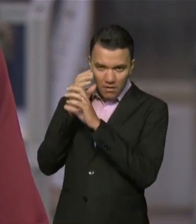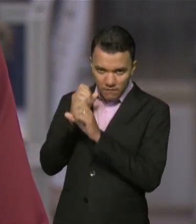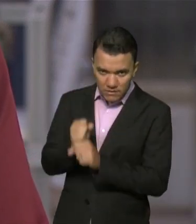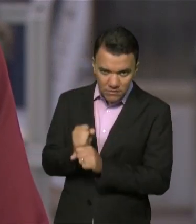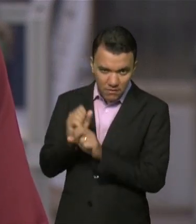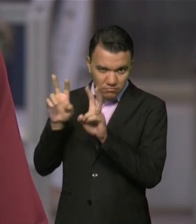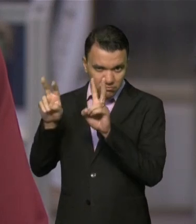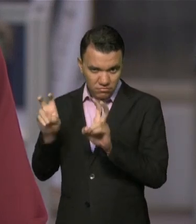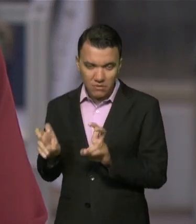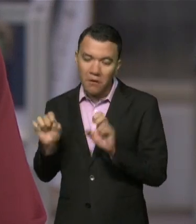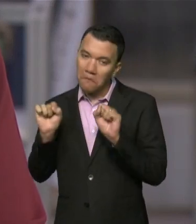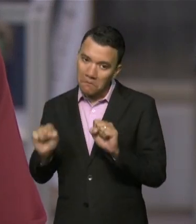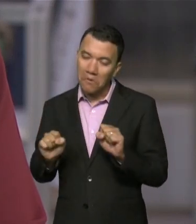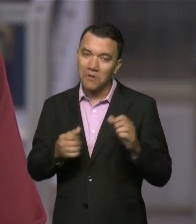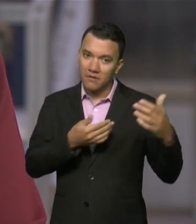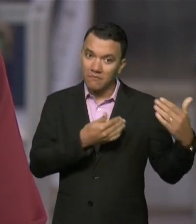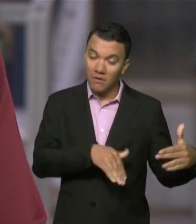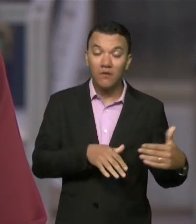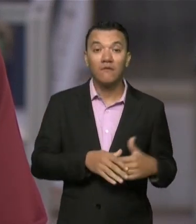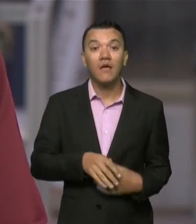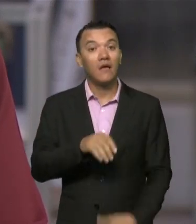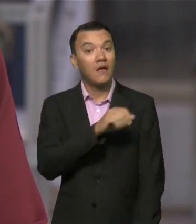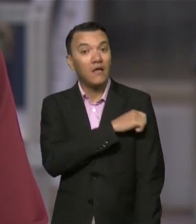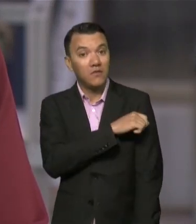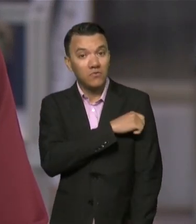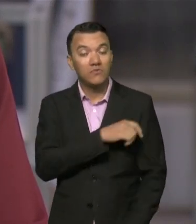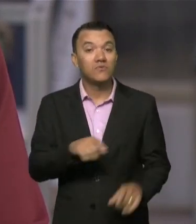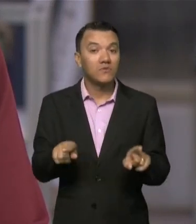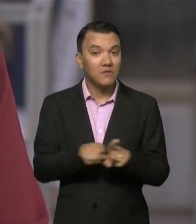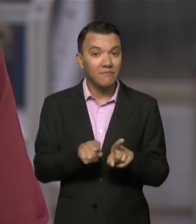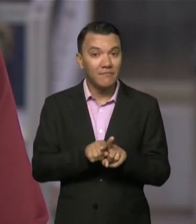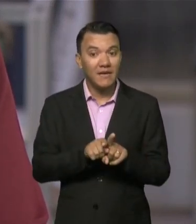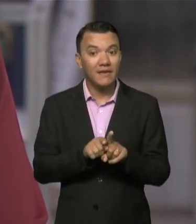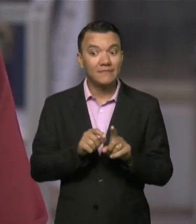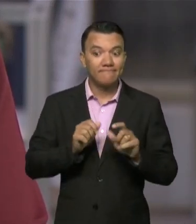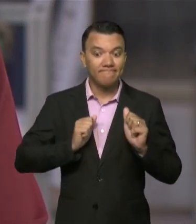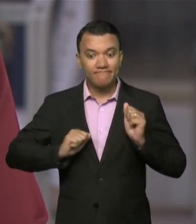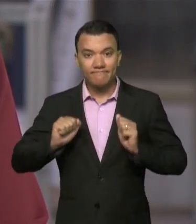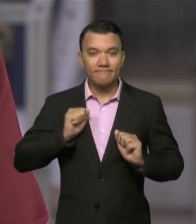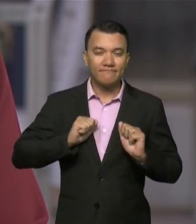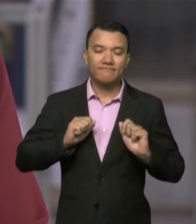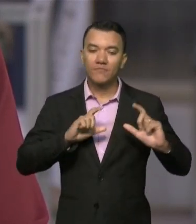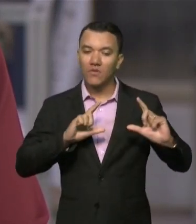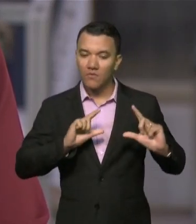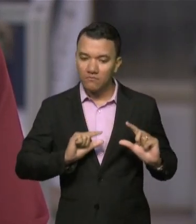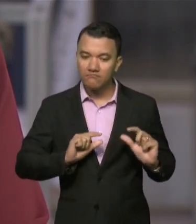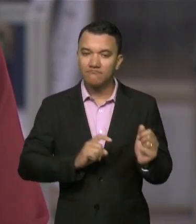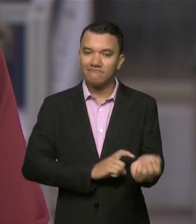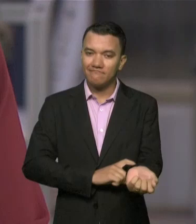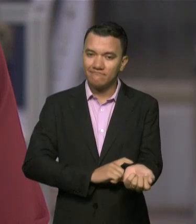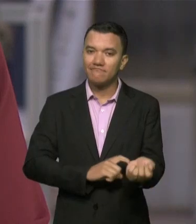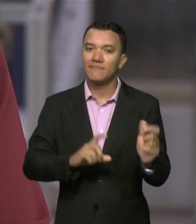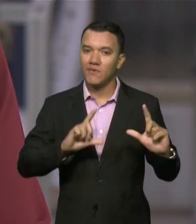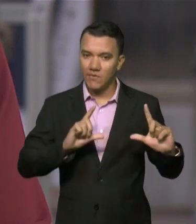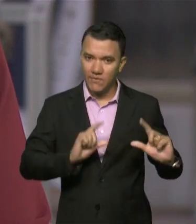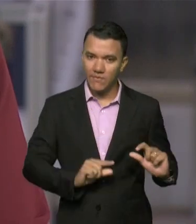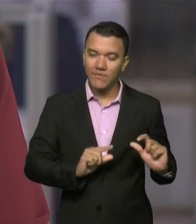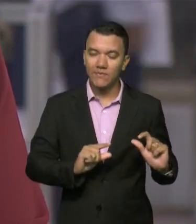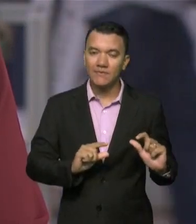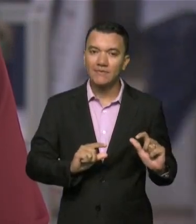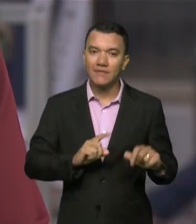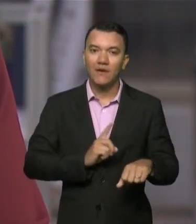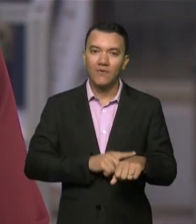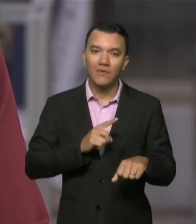possivelmente abordados, os estudantes devem também controlar a ansiedade e o nervosismo que antecedem a hora do